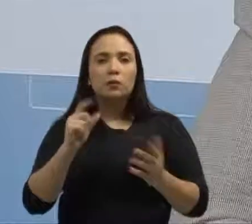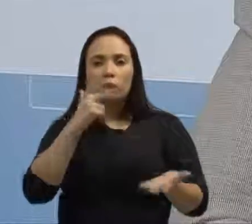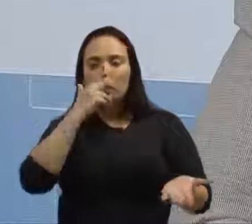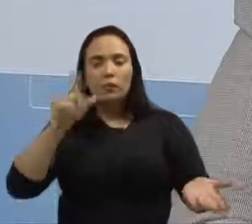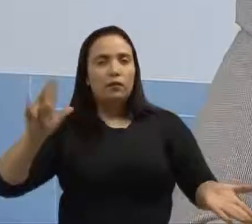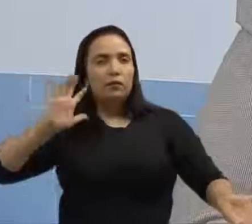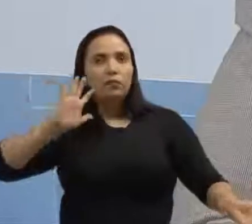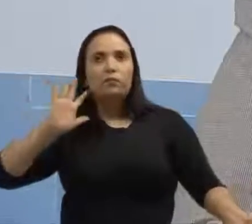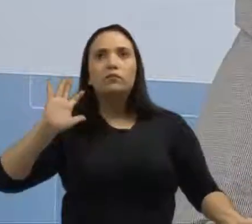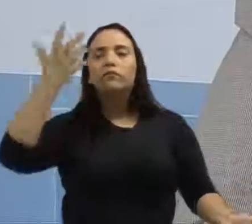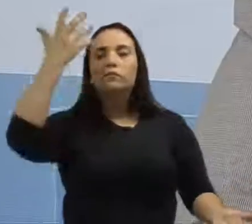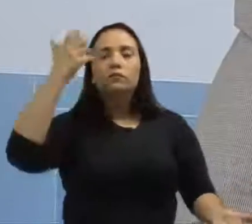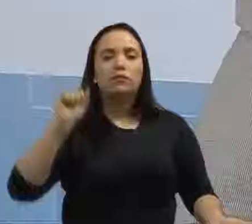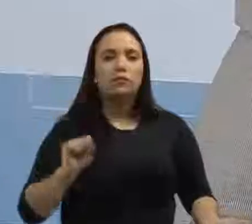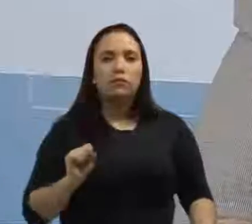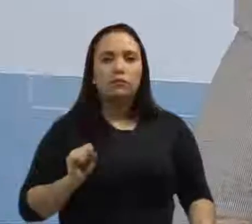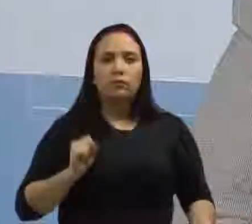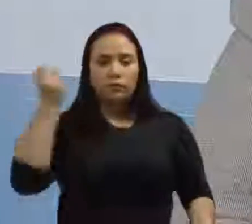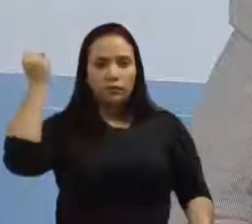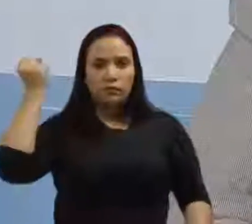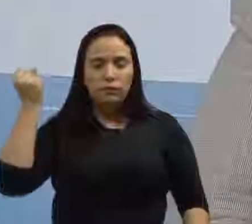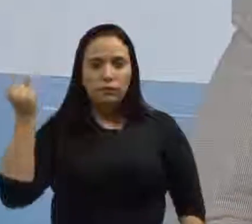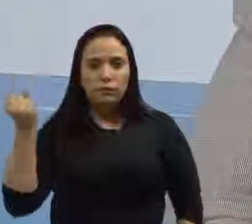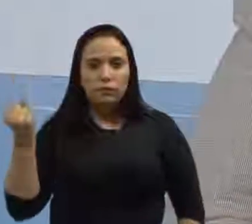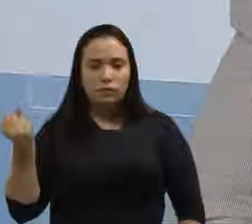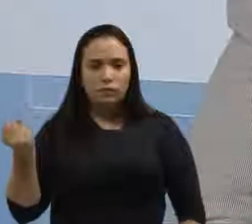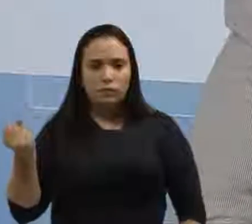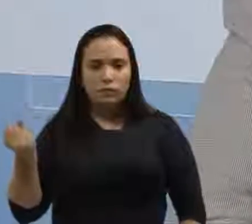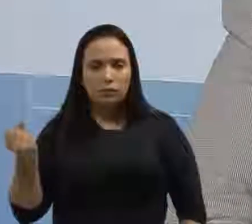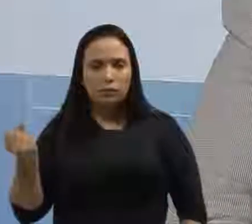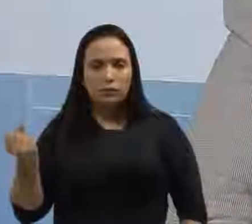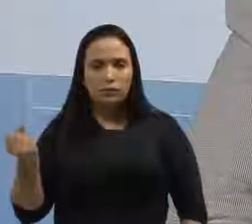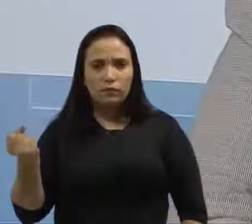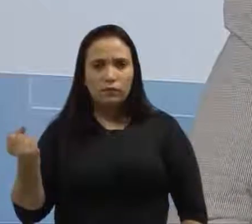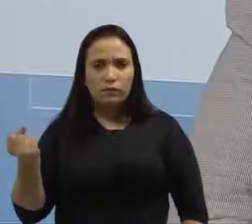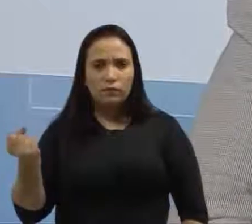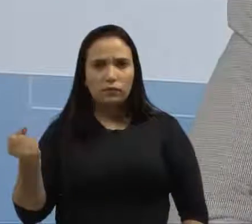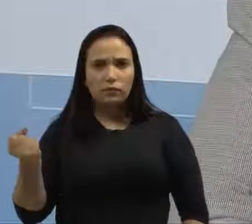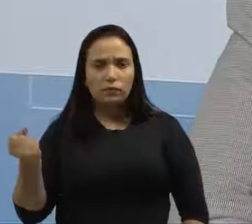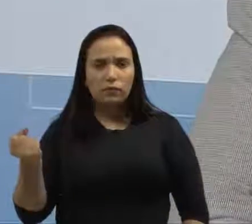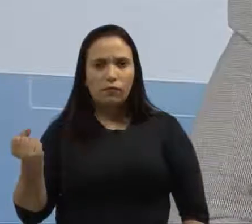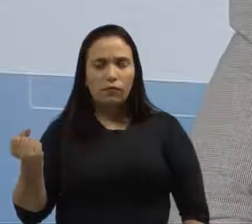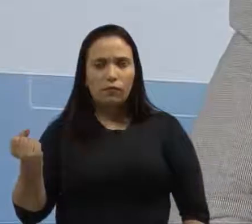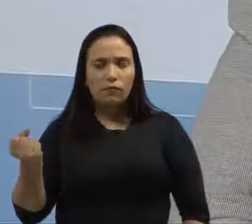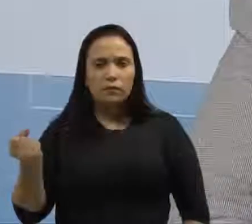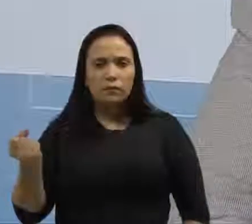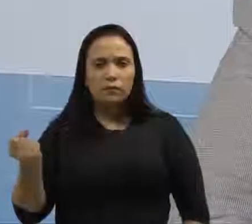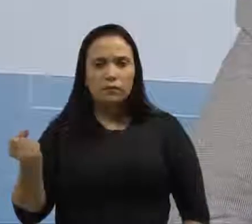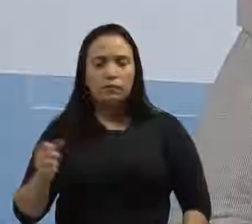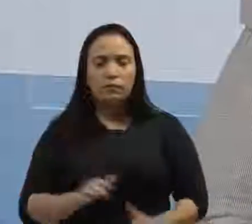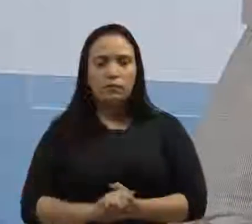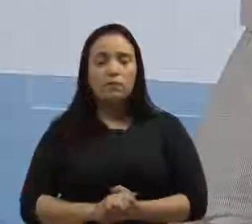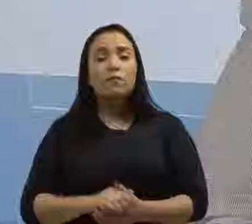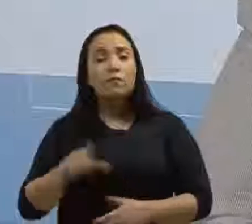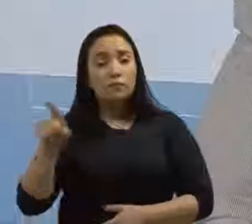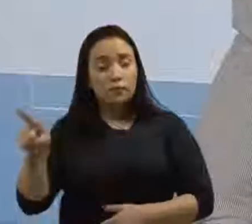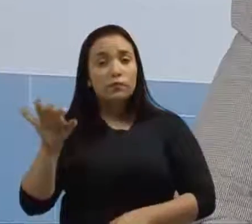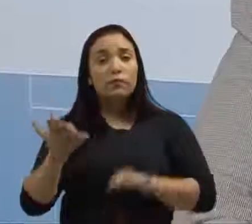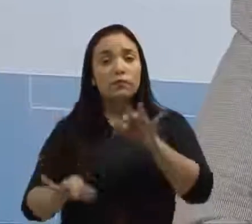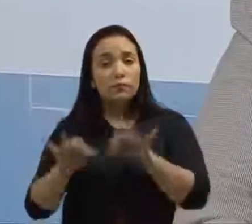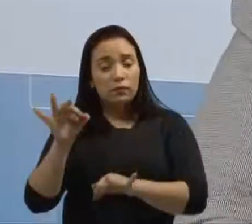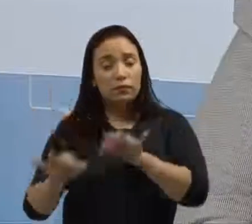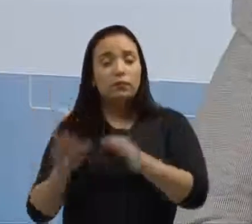no direito, um momento súbito aí de raiva, e teve uma cólera e matou alguém que ofendeu a sua esposa ou um filho seu.